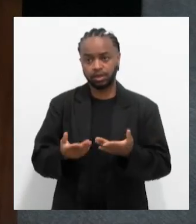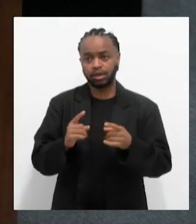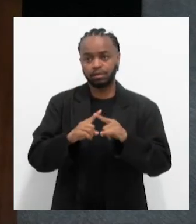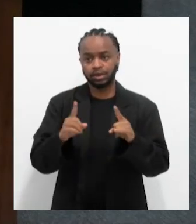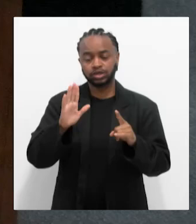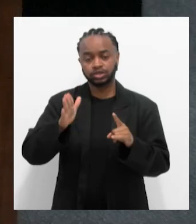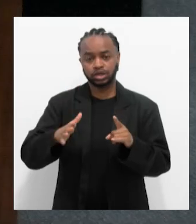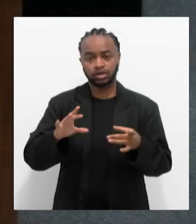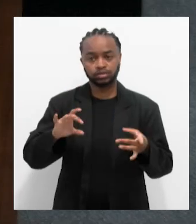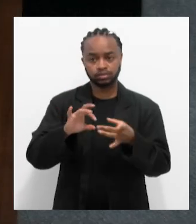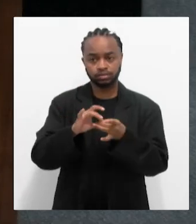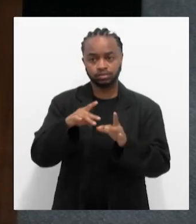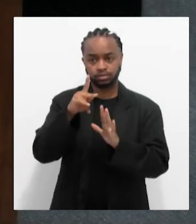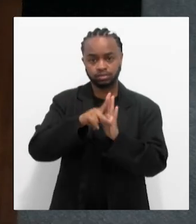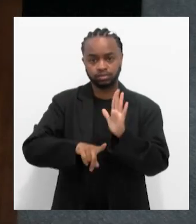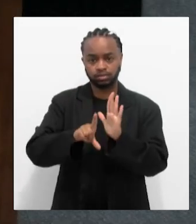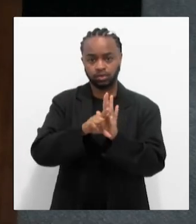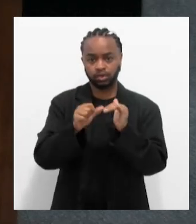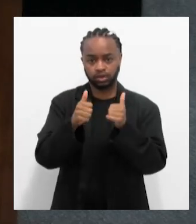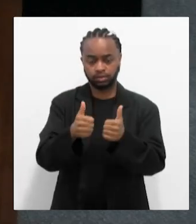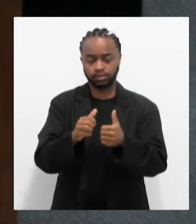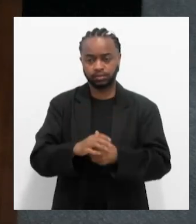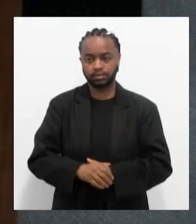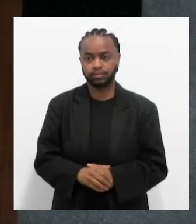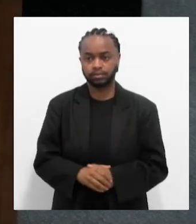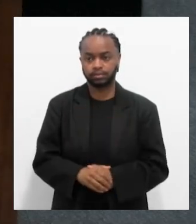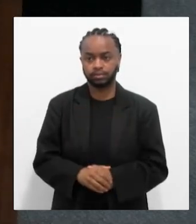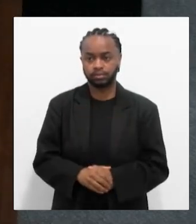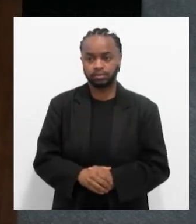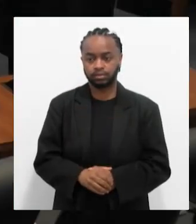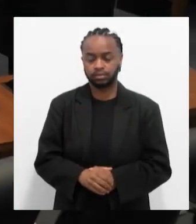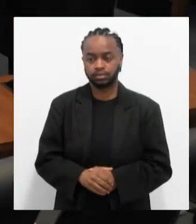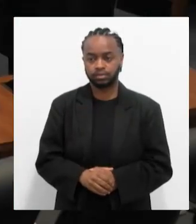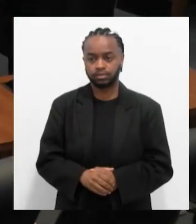dentro do projeto-lei, tá bom? Deputada.